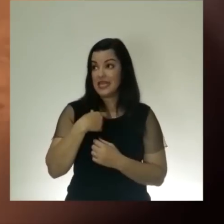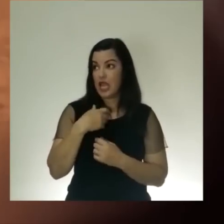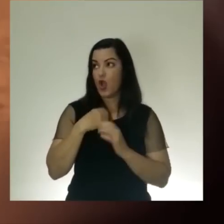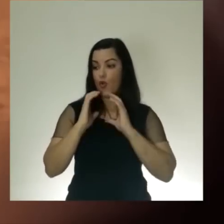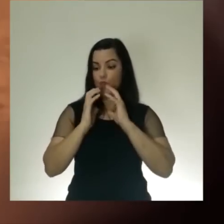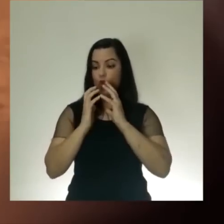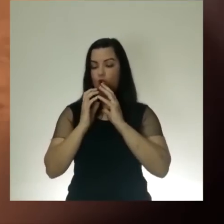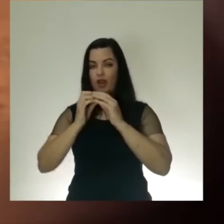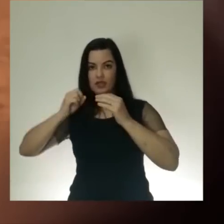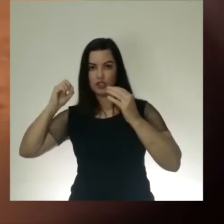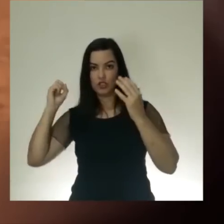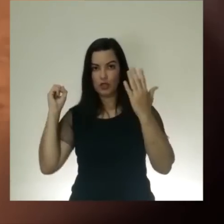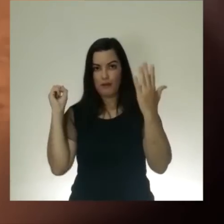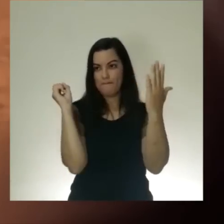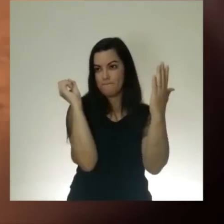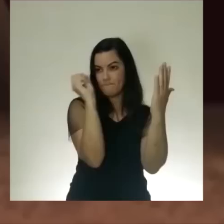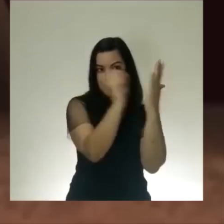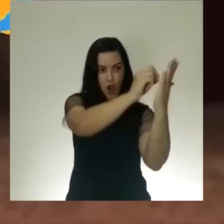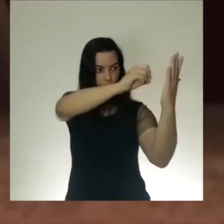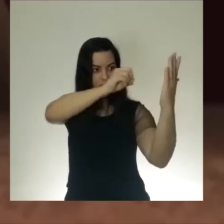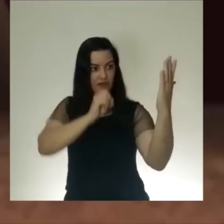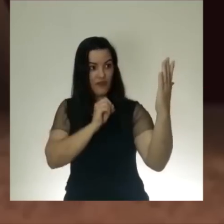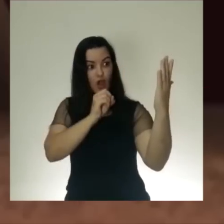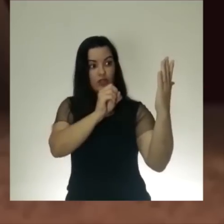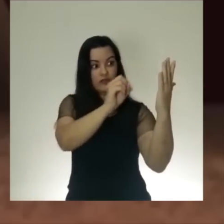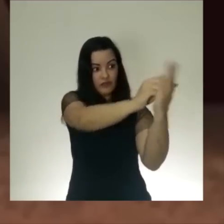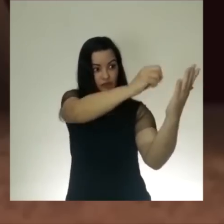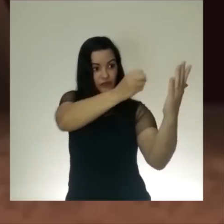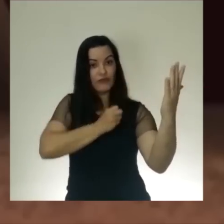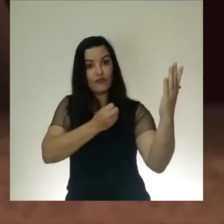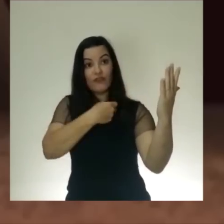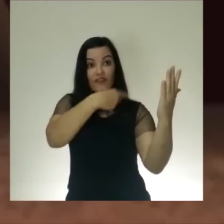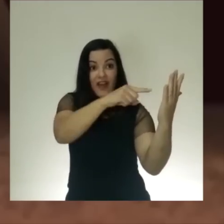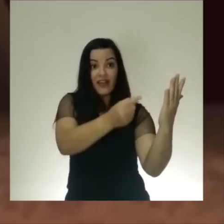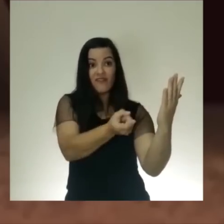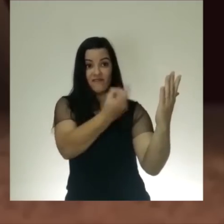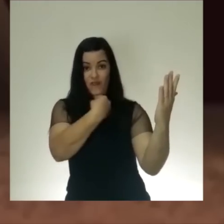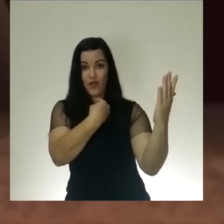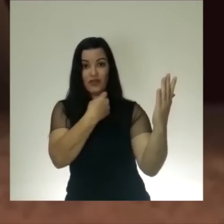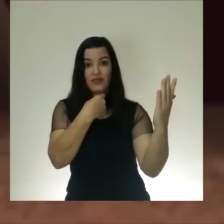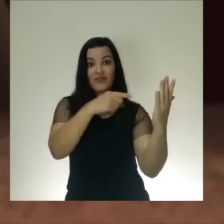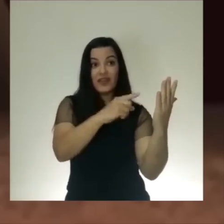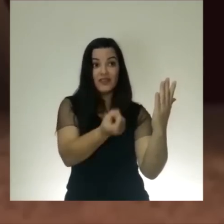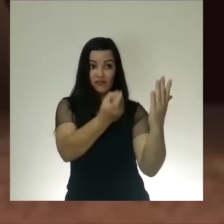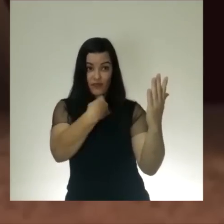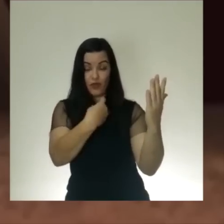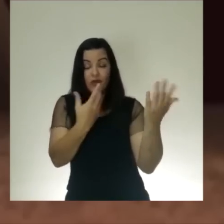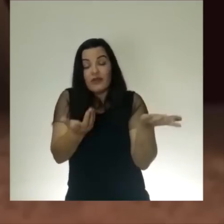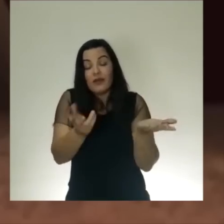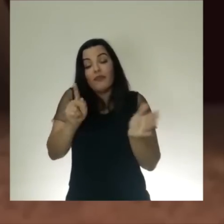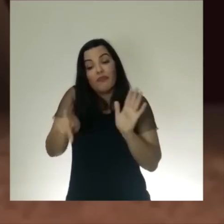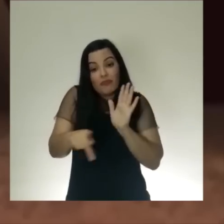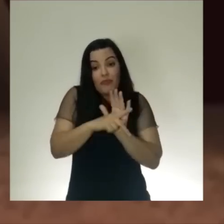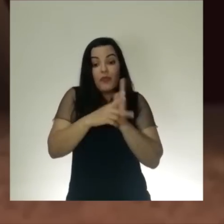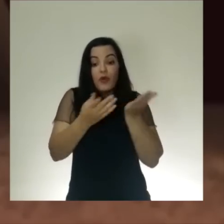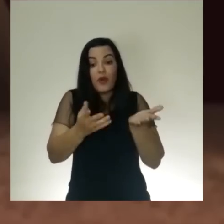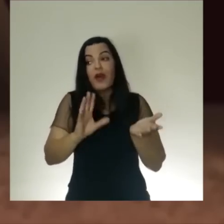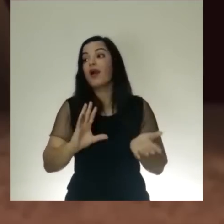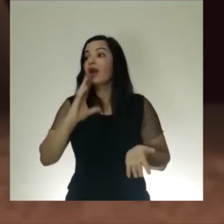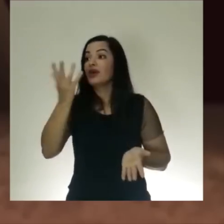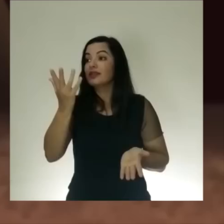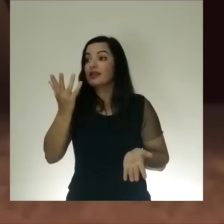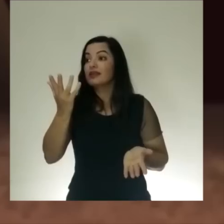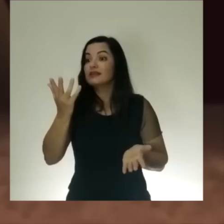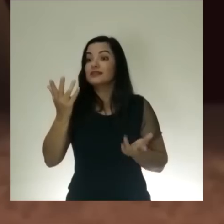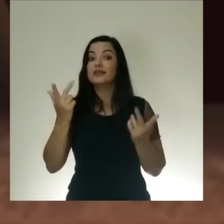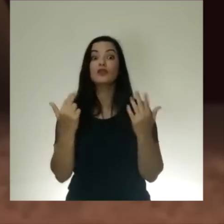na caverna, ela vai bater na parede e voltar. E é exatamente isso que acontece com a